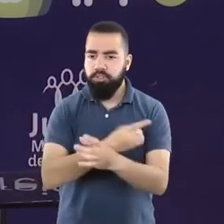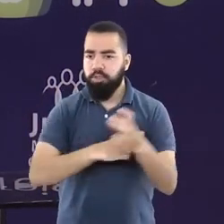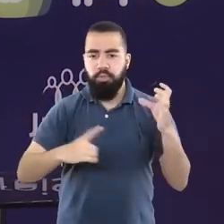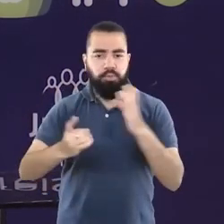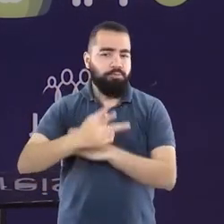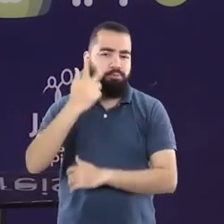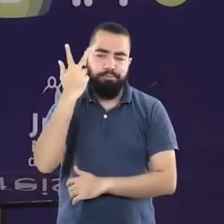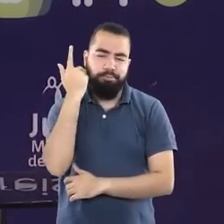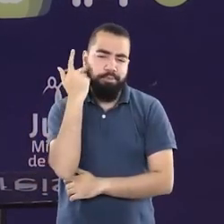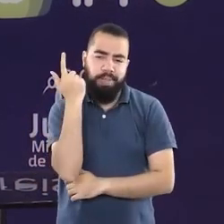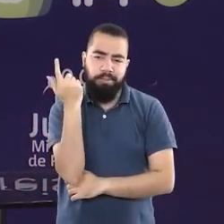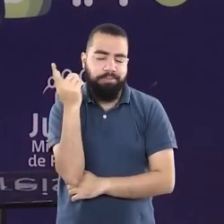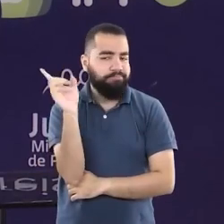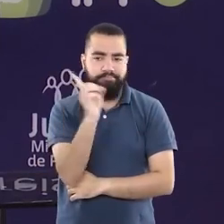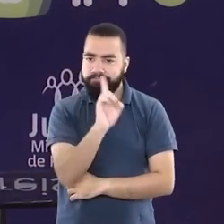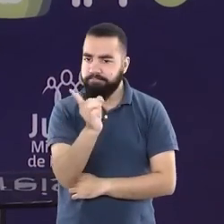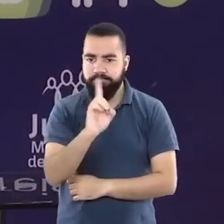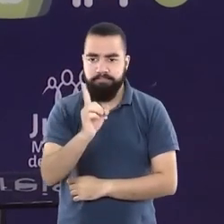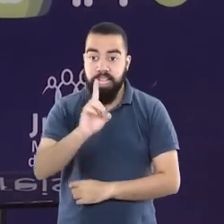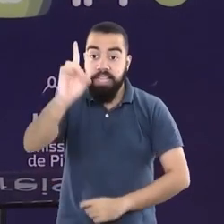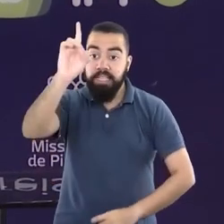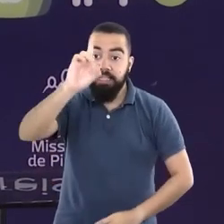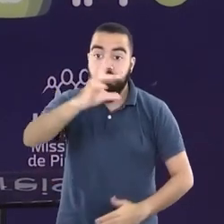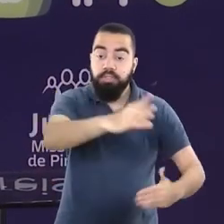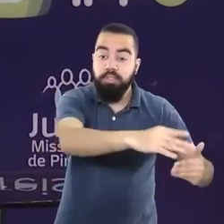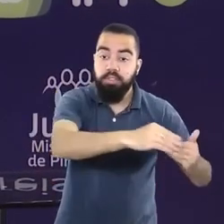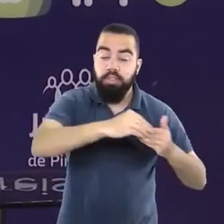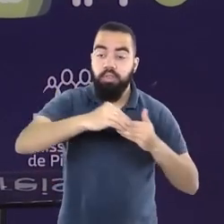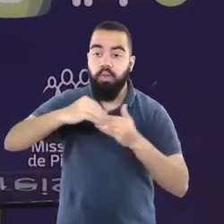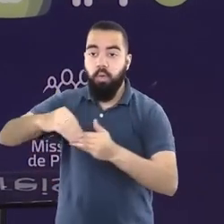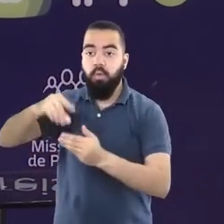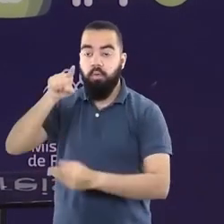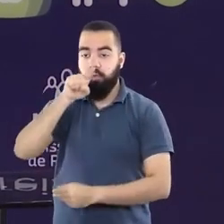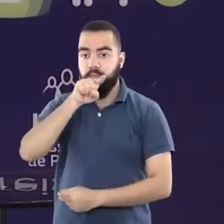11 horas. Deus trouxe você aqui hoje por um propósito maior.